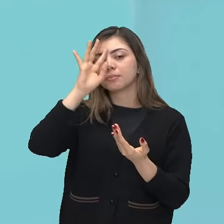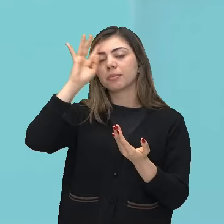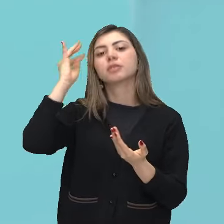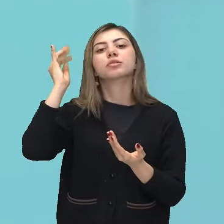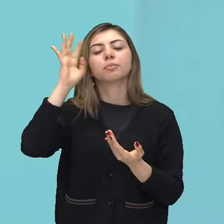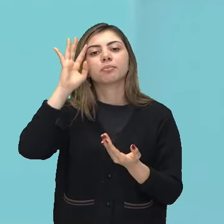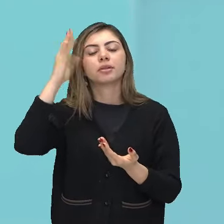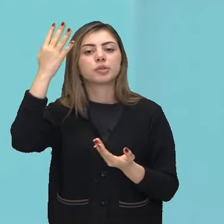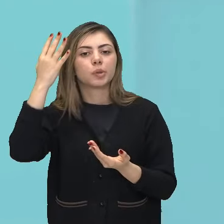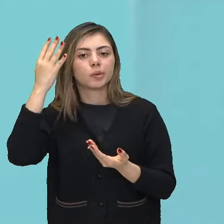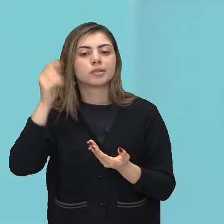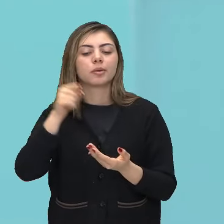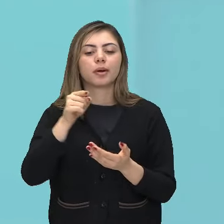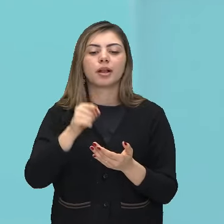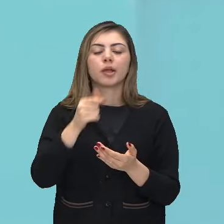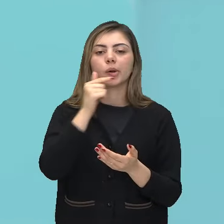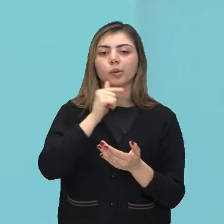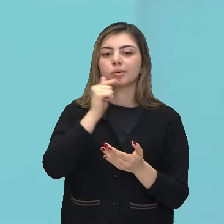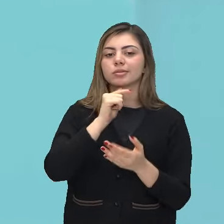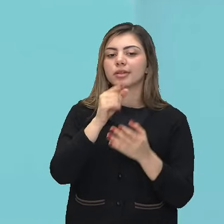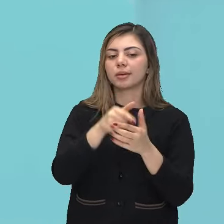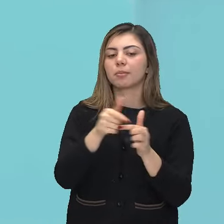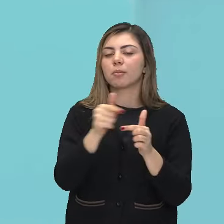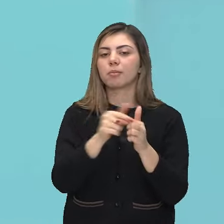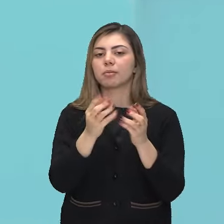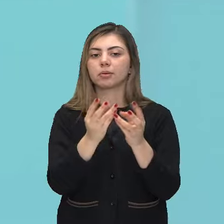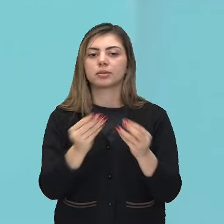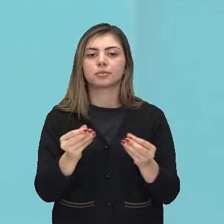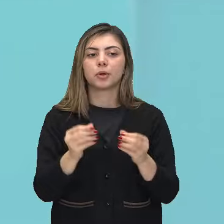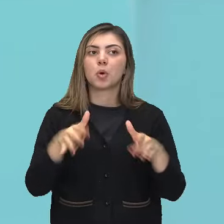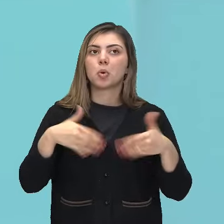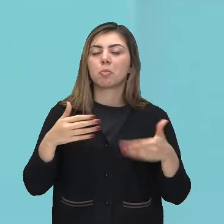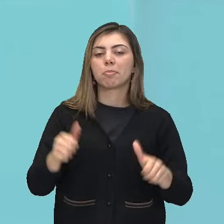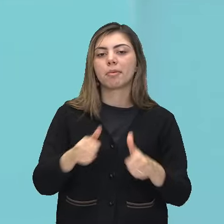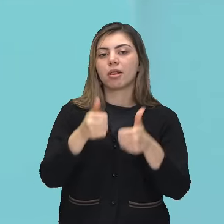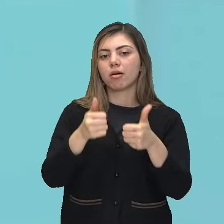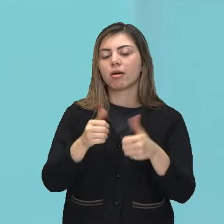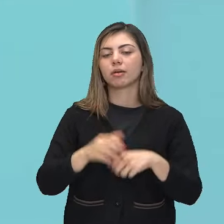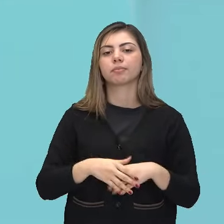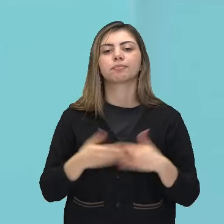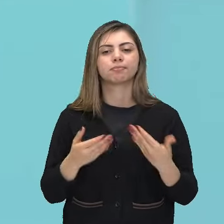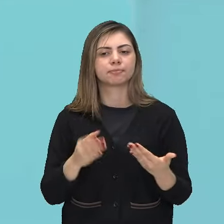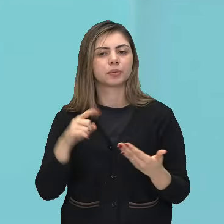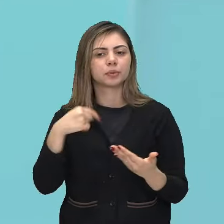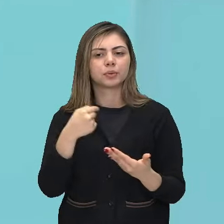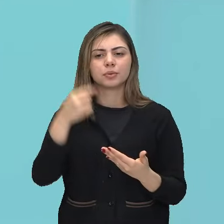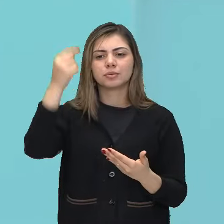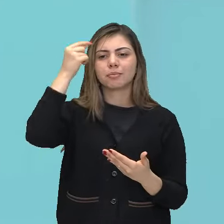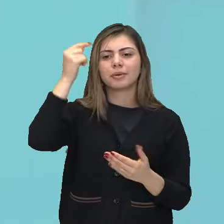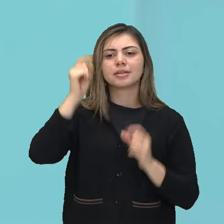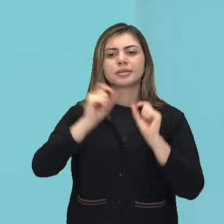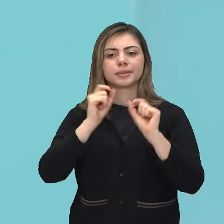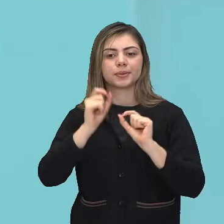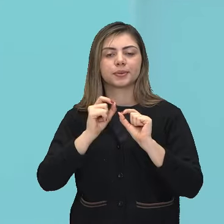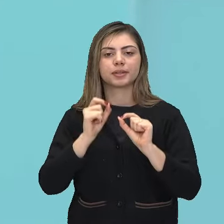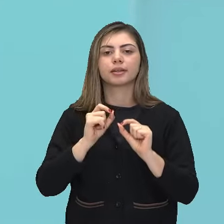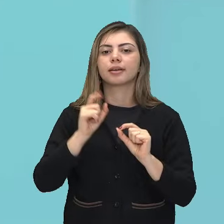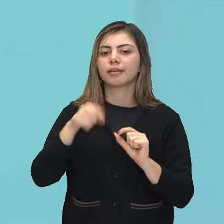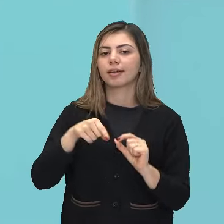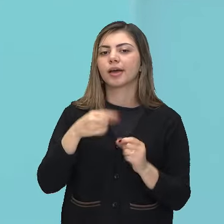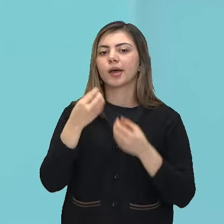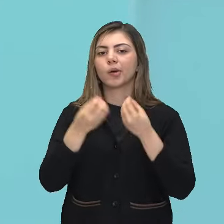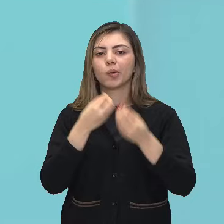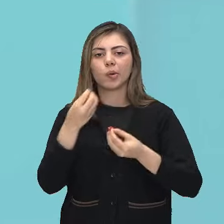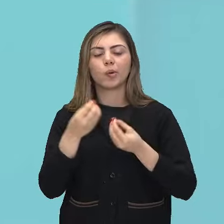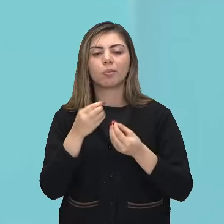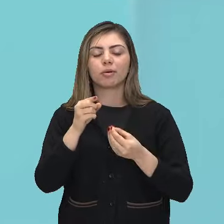para que esse problema seja eh melhorado então a gente já pensa um pouquinho aí nesse sentido